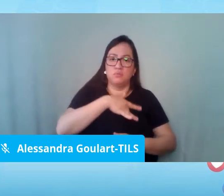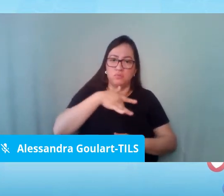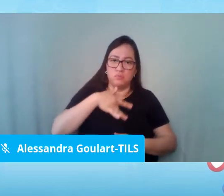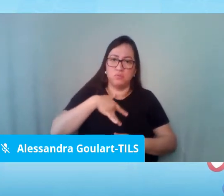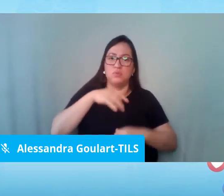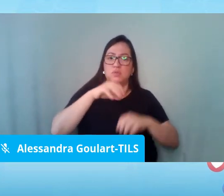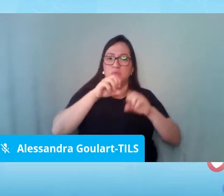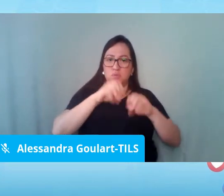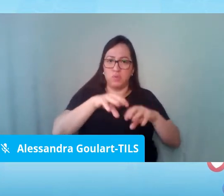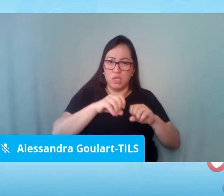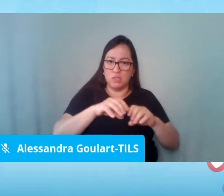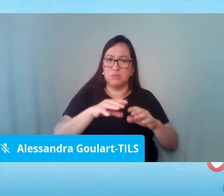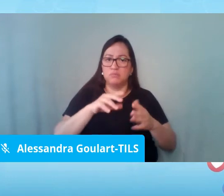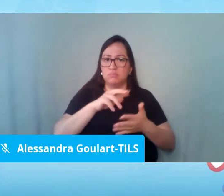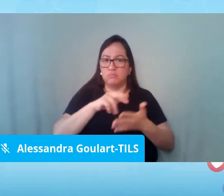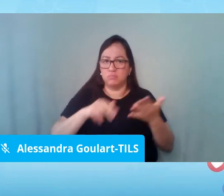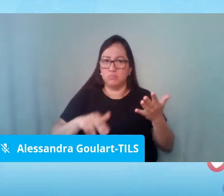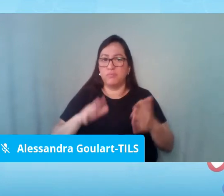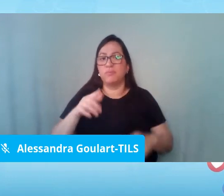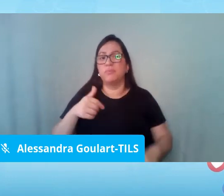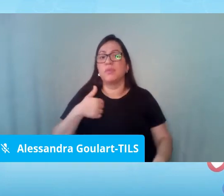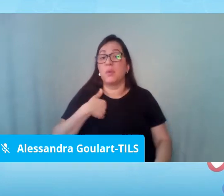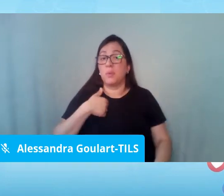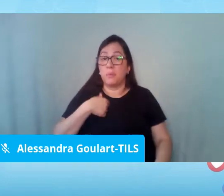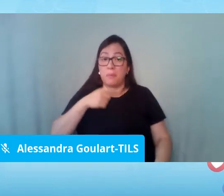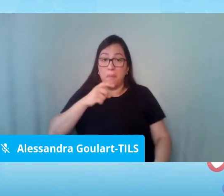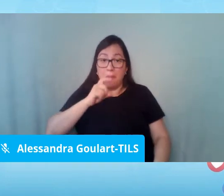meu pai ele é retinto, é um negro retinto, mas